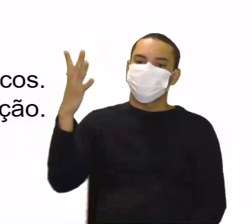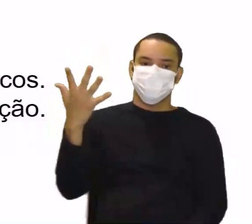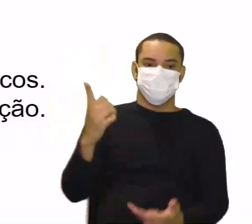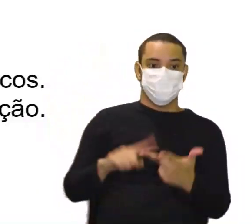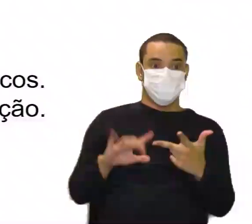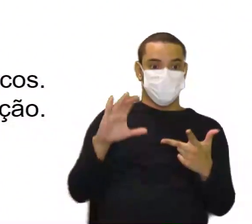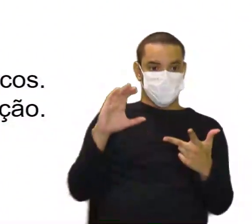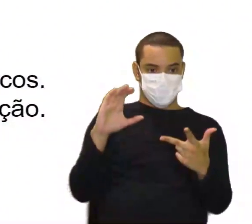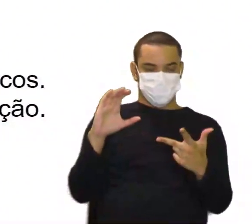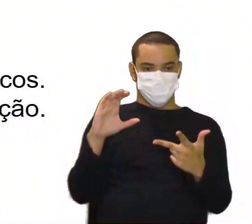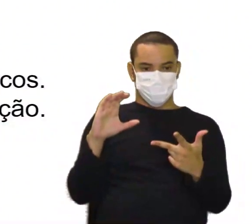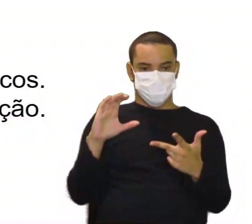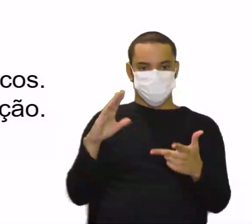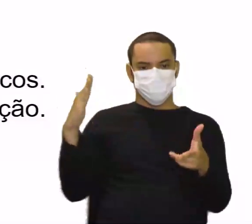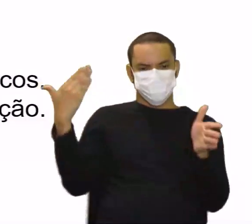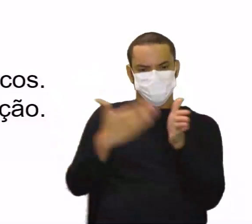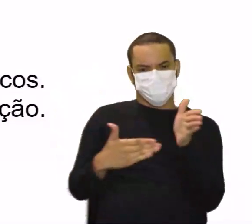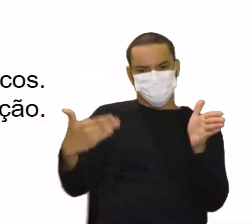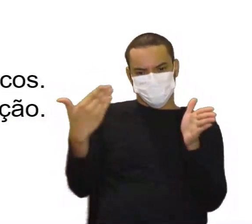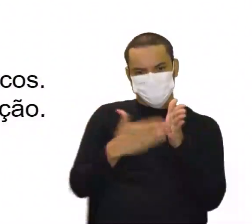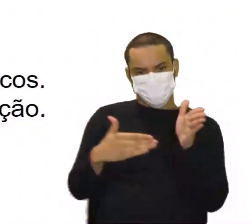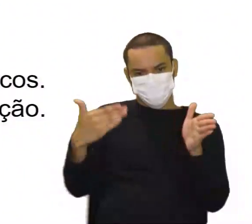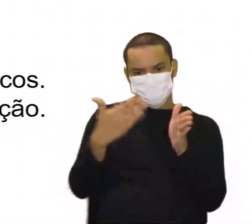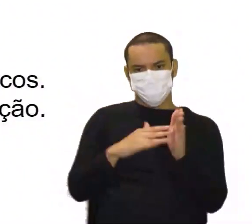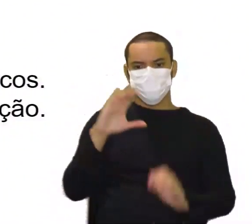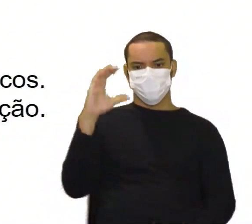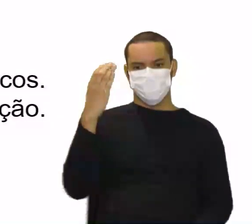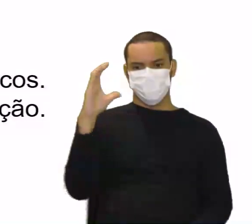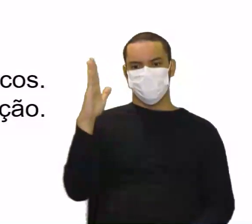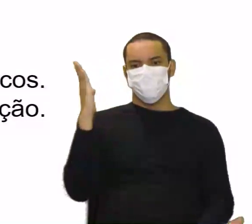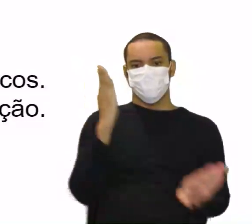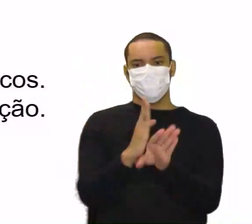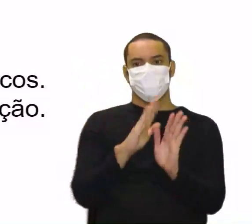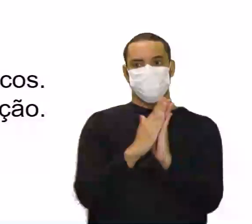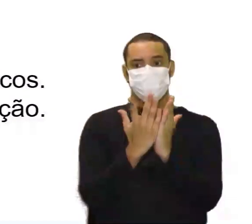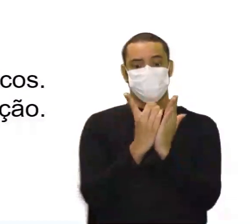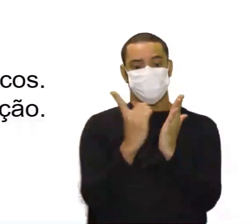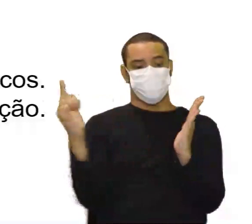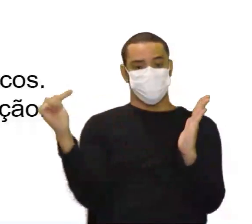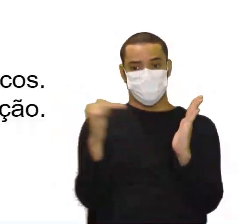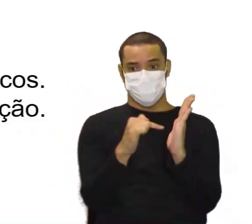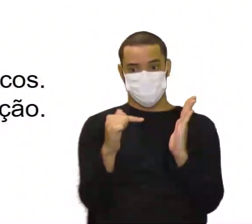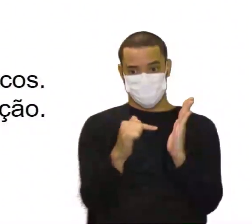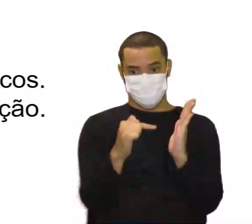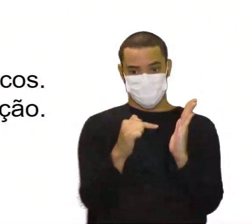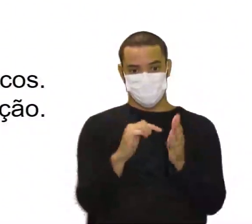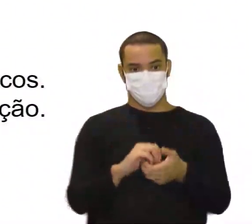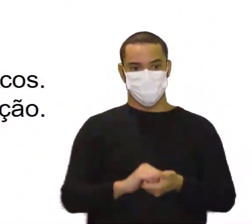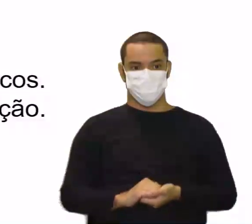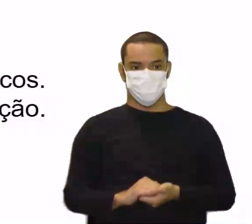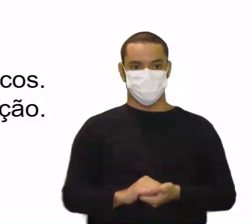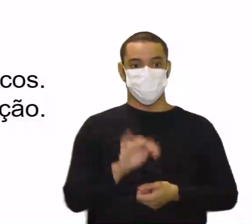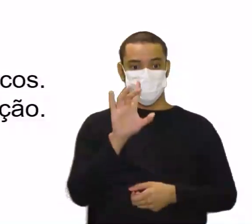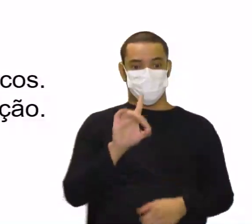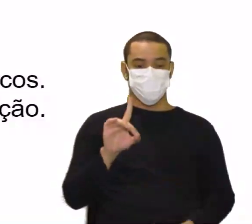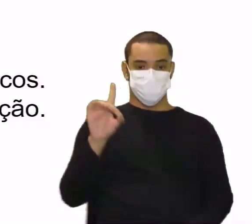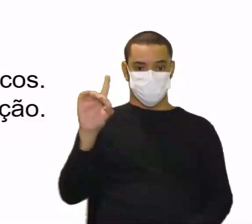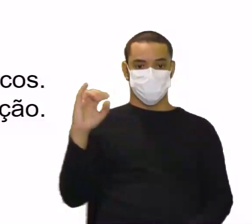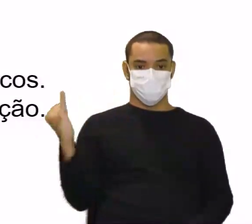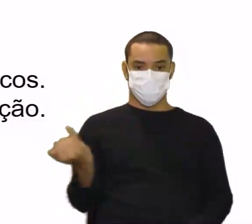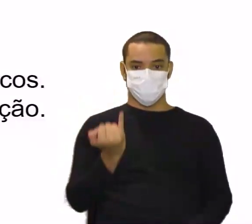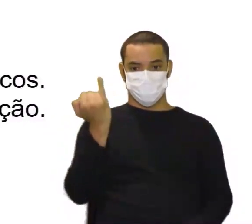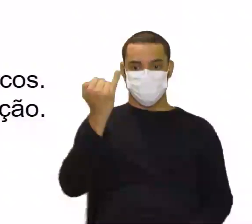C, a limitação da ciência pelos princípios bíblicos. D,